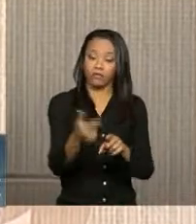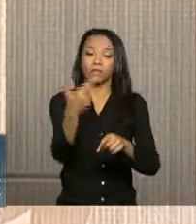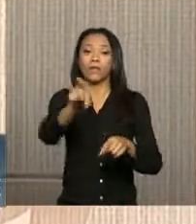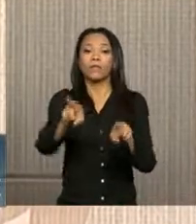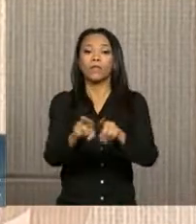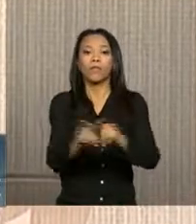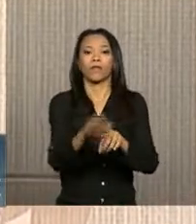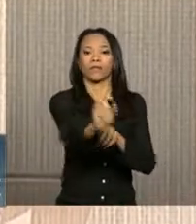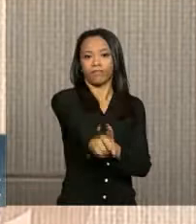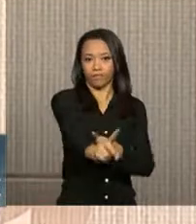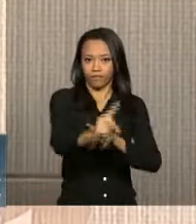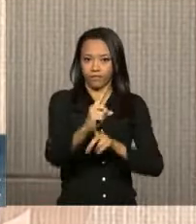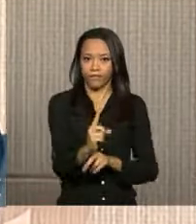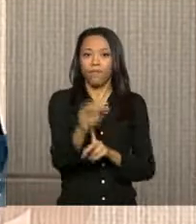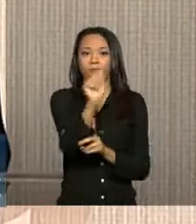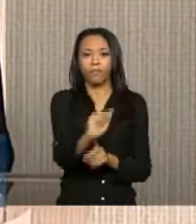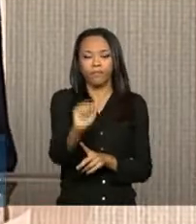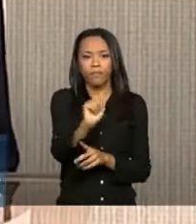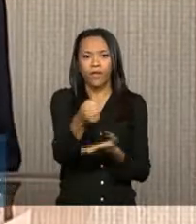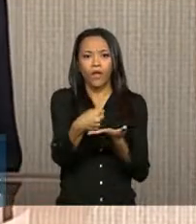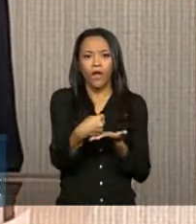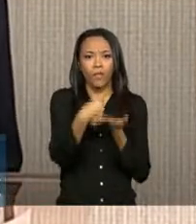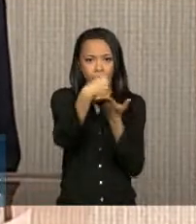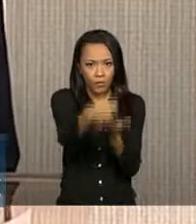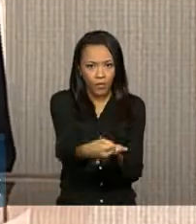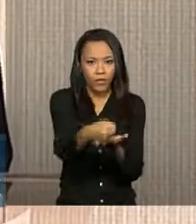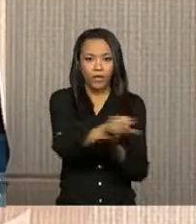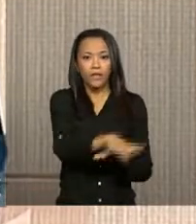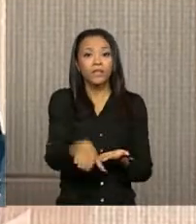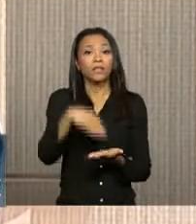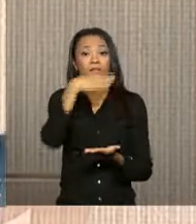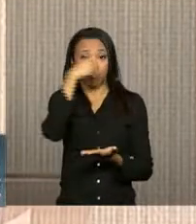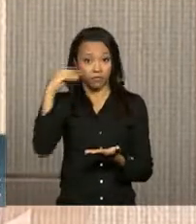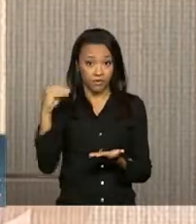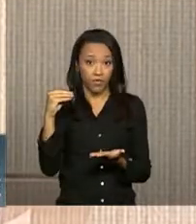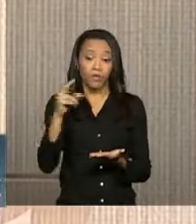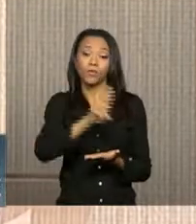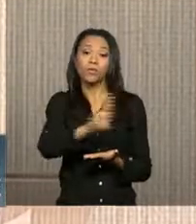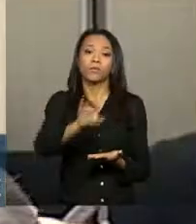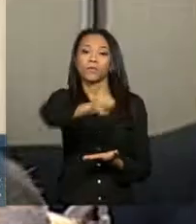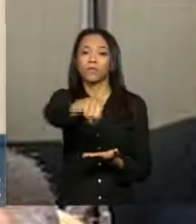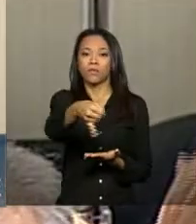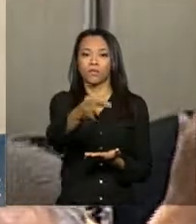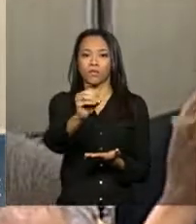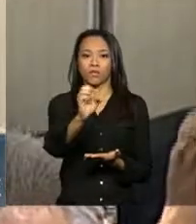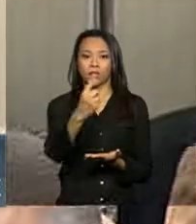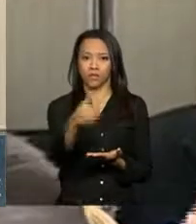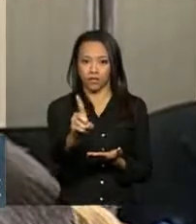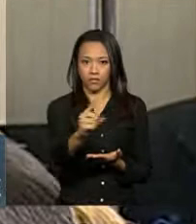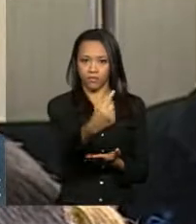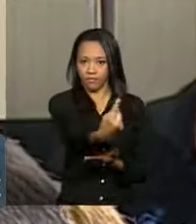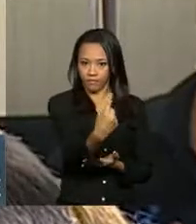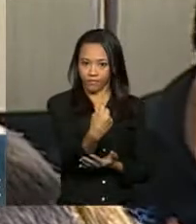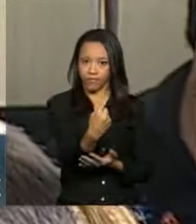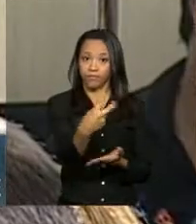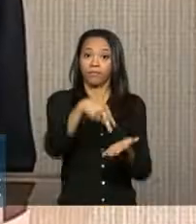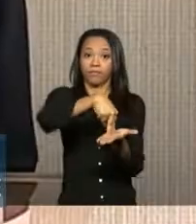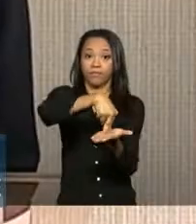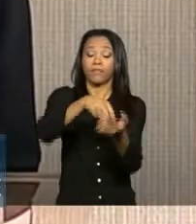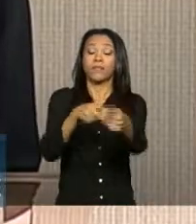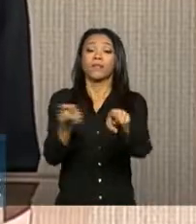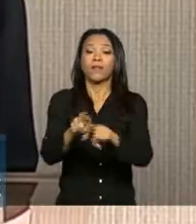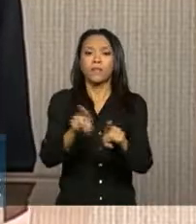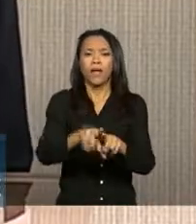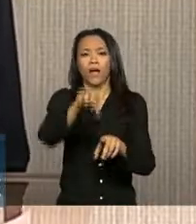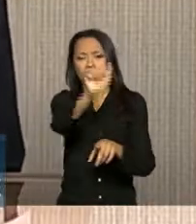a associação de apoio à criança ou do adolescente josé carlos de moraes a associação